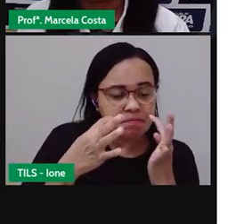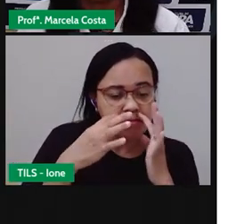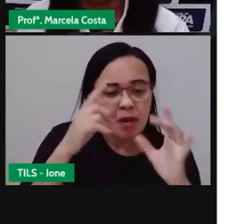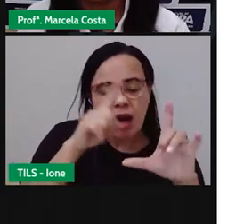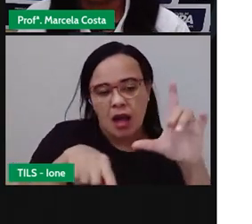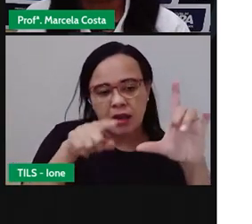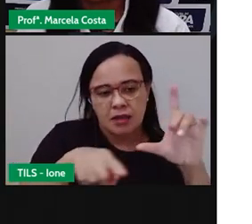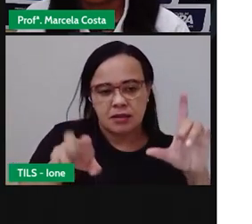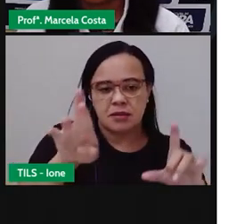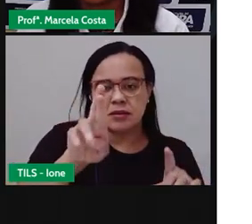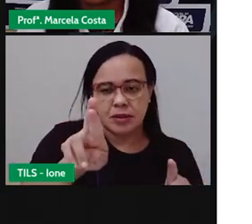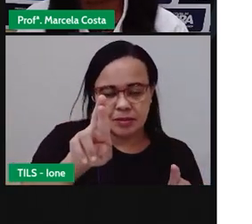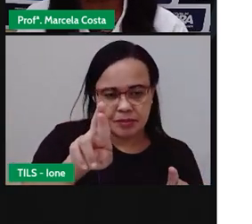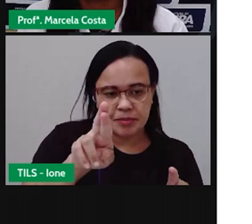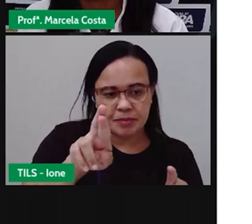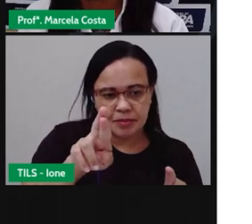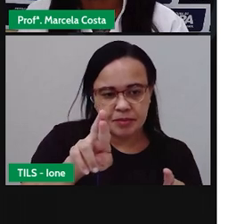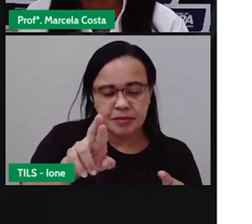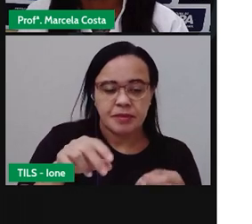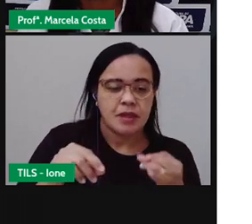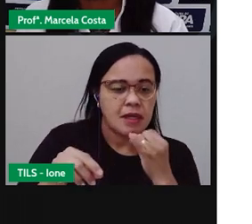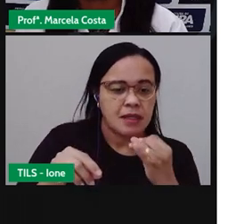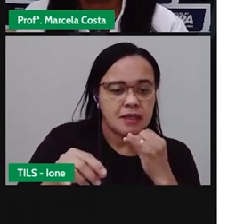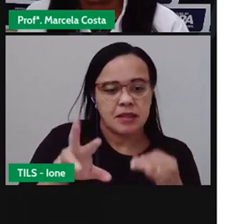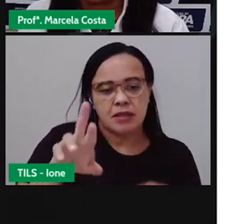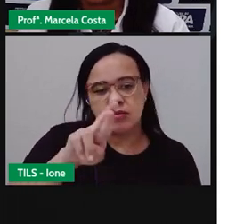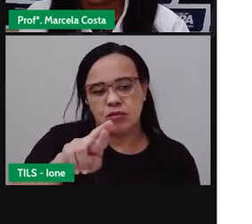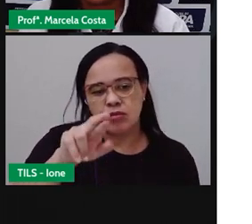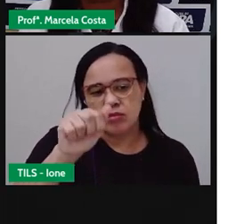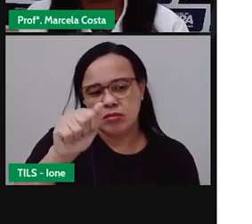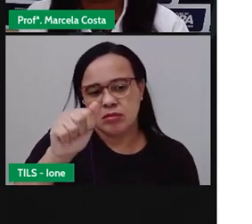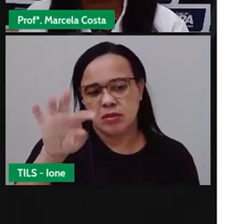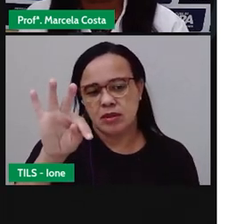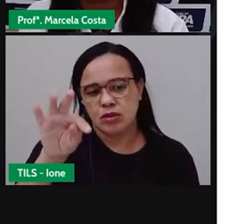agora aqui ó hahaha hahaha